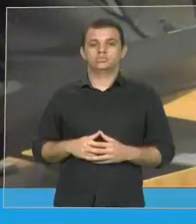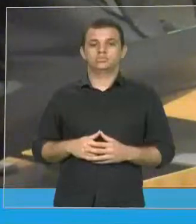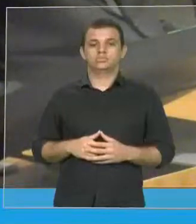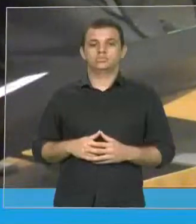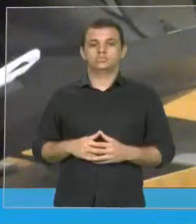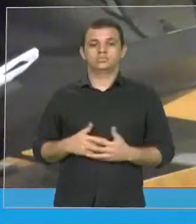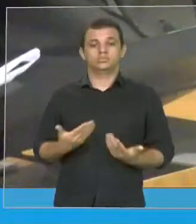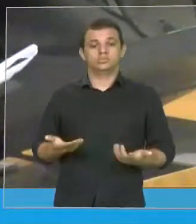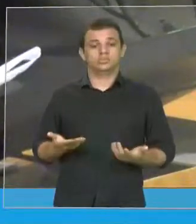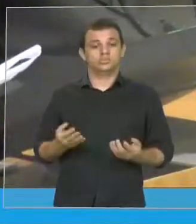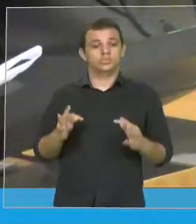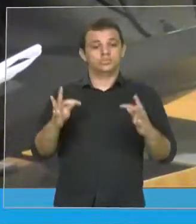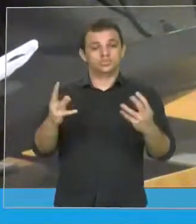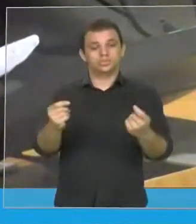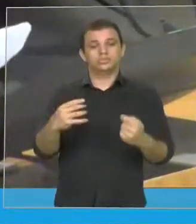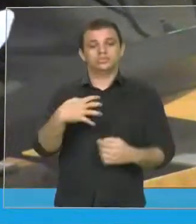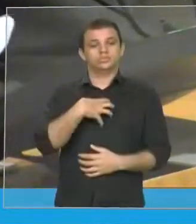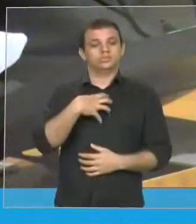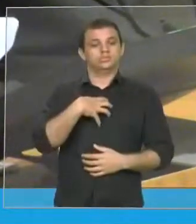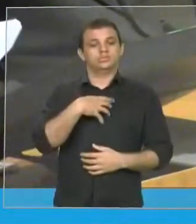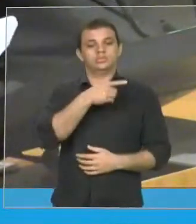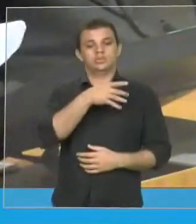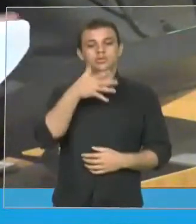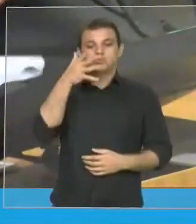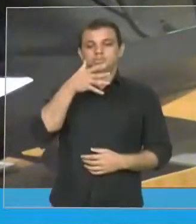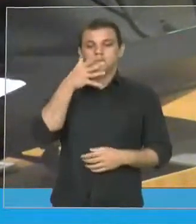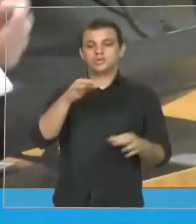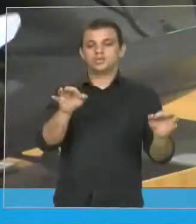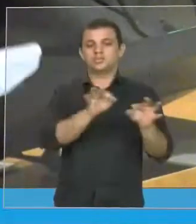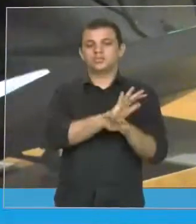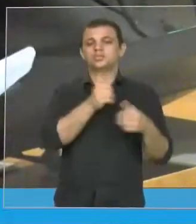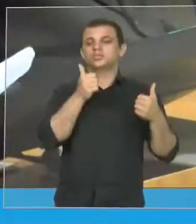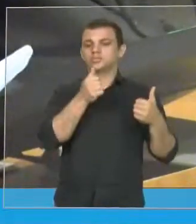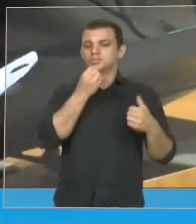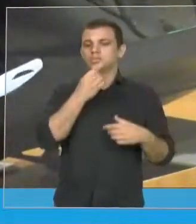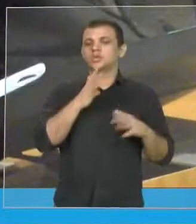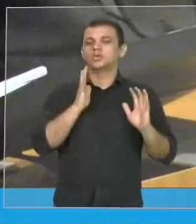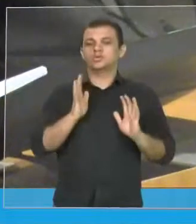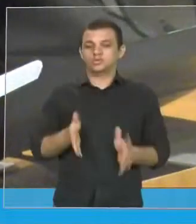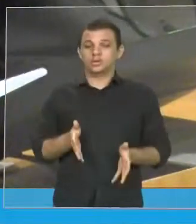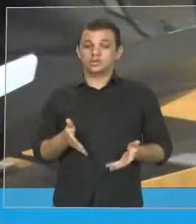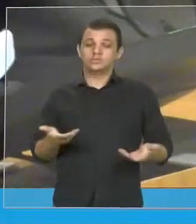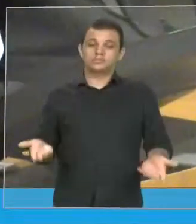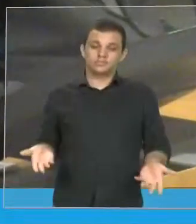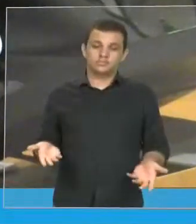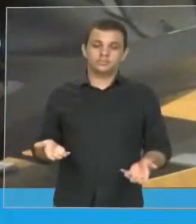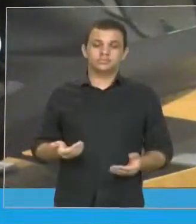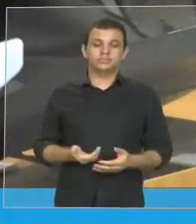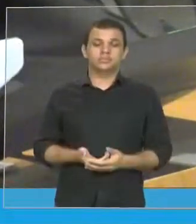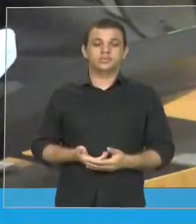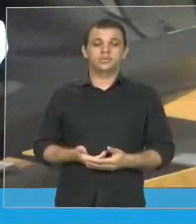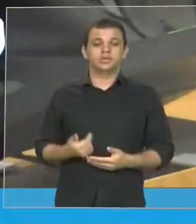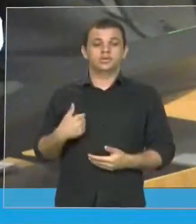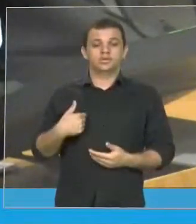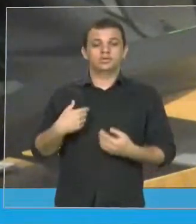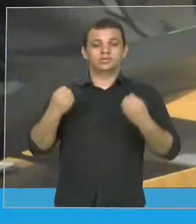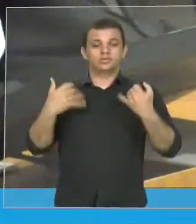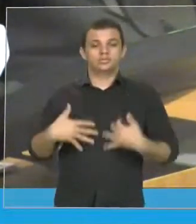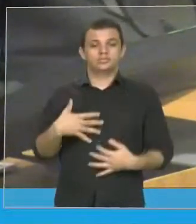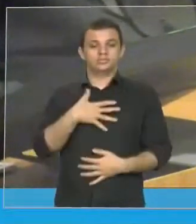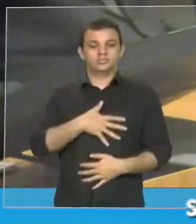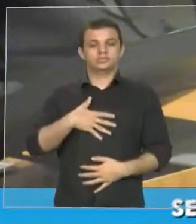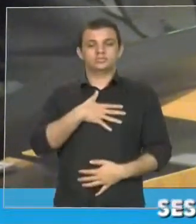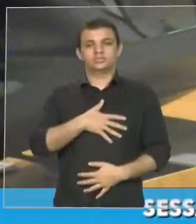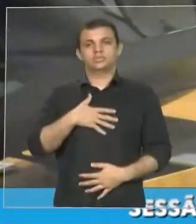Já que todos se sentiram bem representados nos oradores que já ocuparam a tribuna hoje, enfatizo a nossa alegria, em